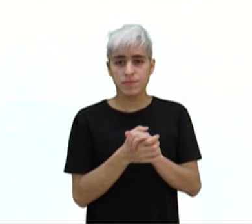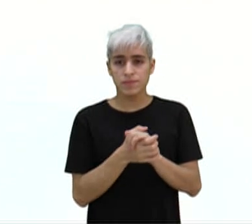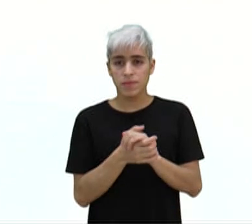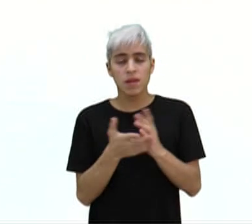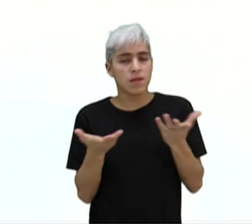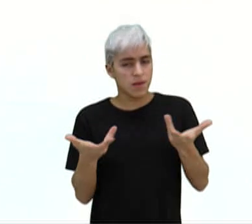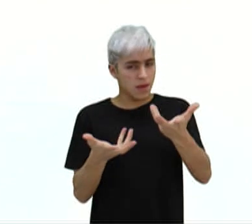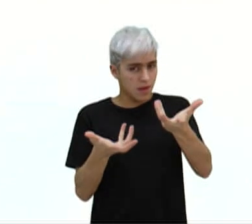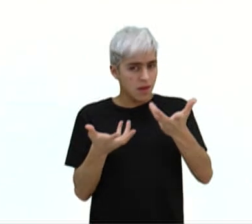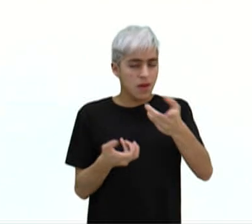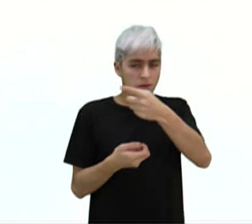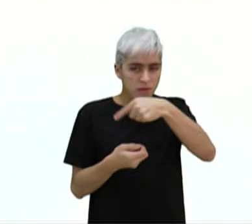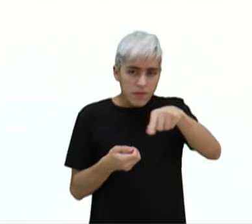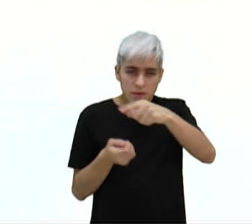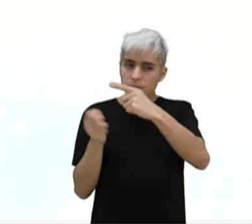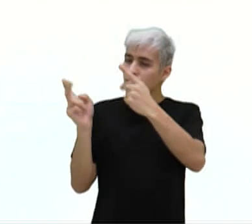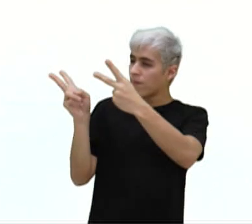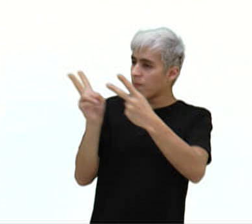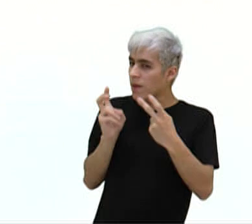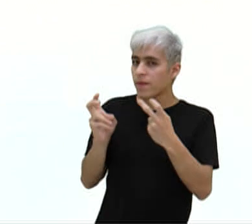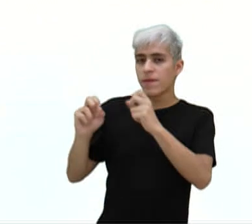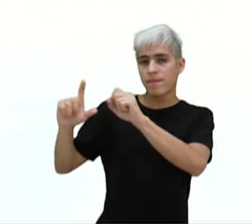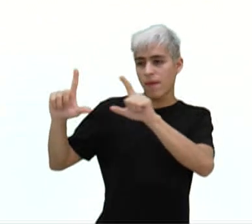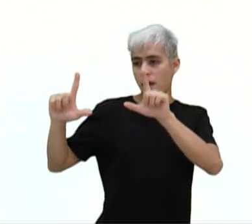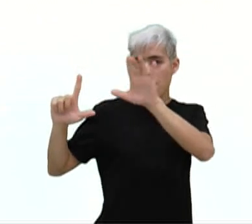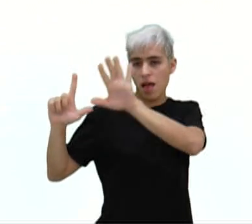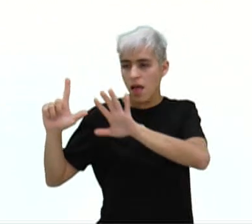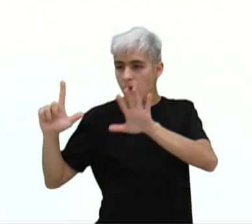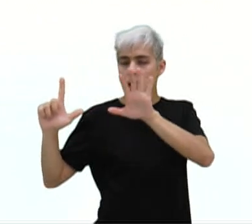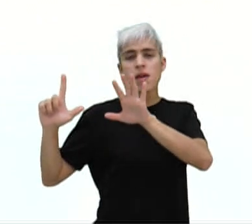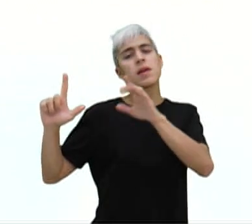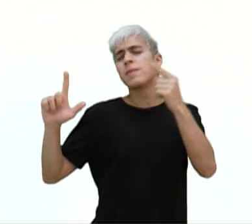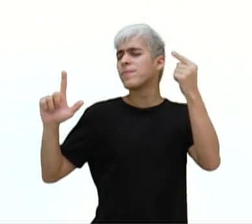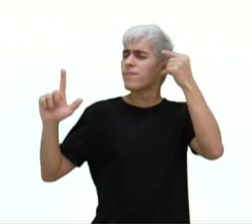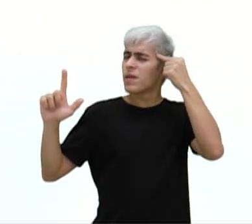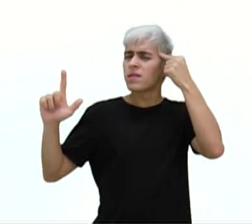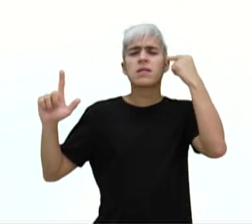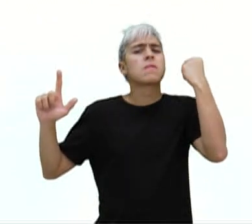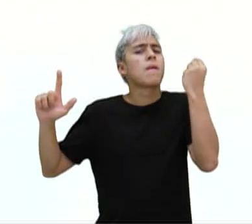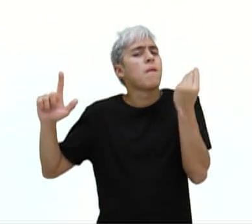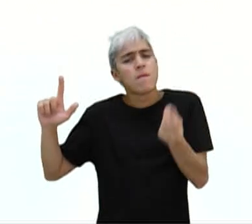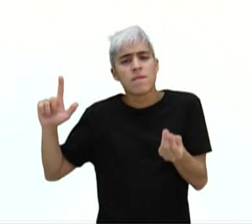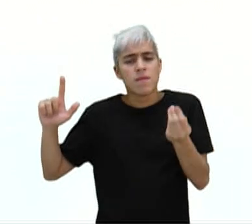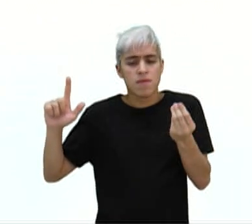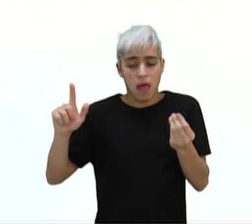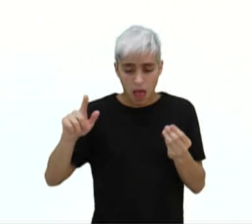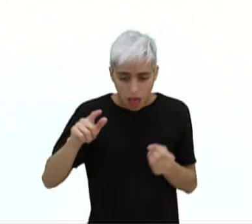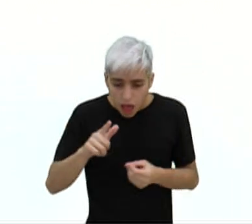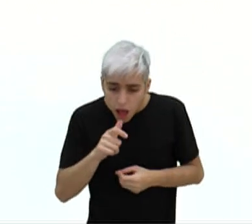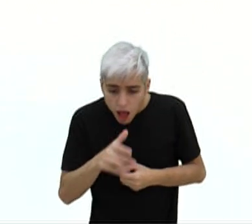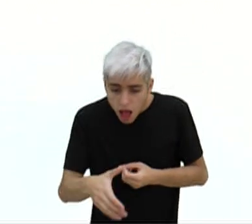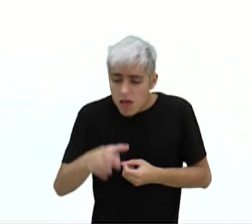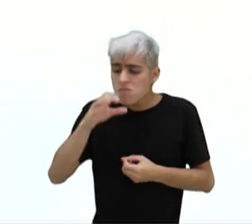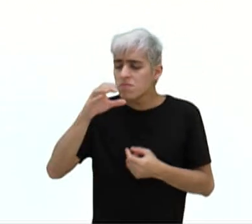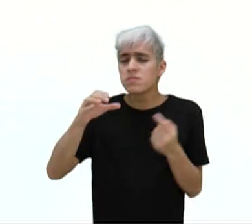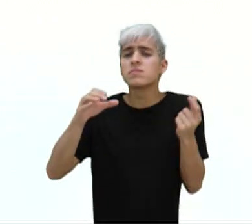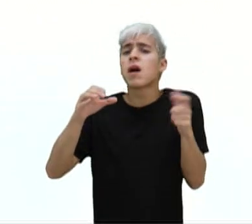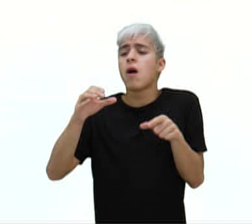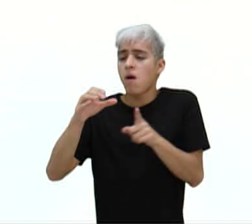eu gostaria que você percebesse nesta imagem e pensasse um pouquinho de onde vem essa água que nós tomamos,